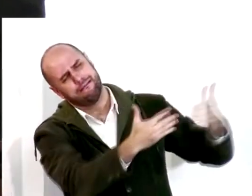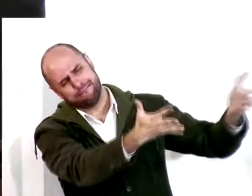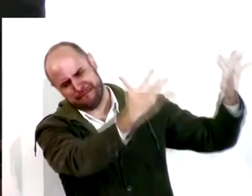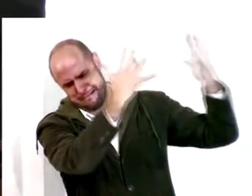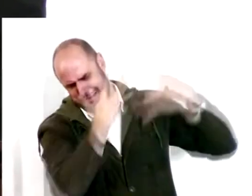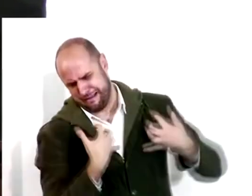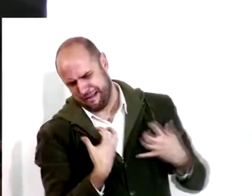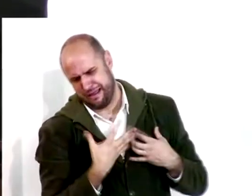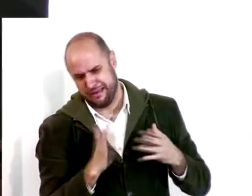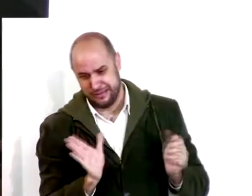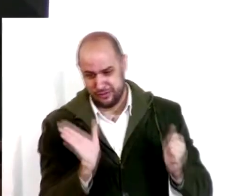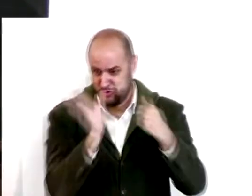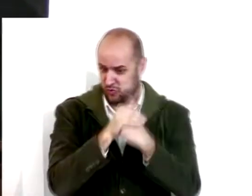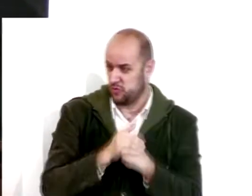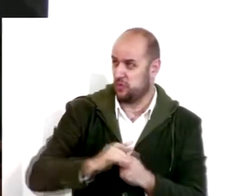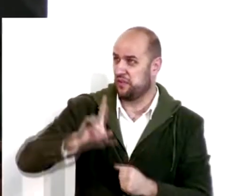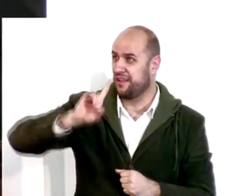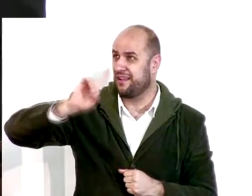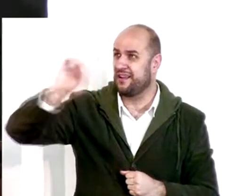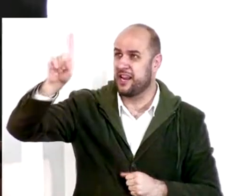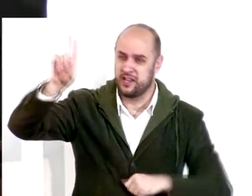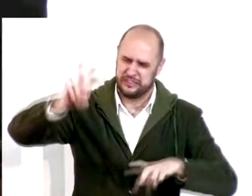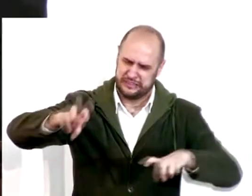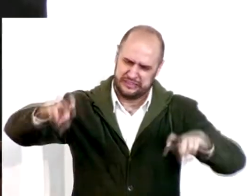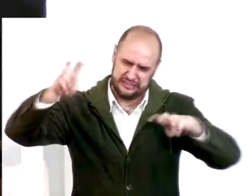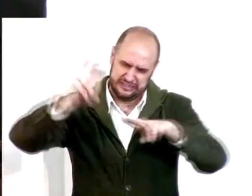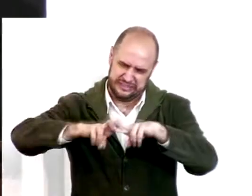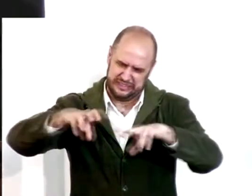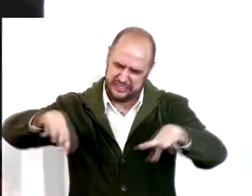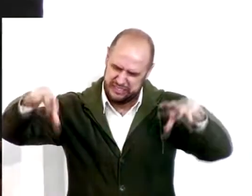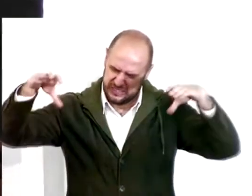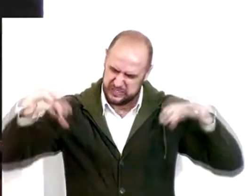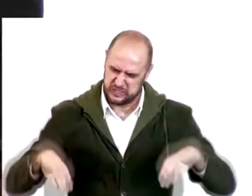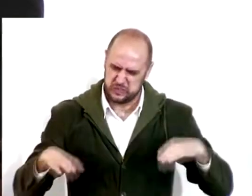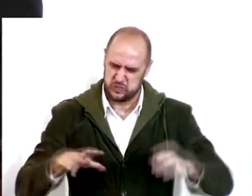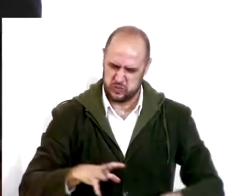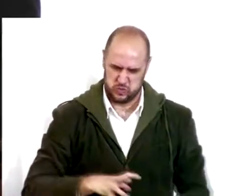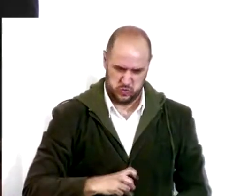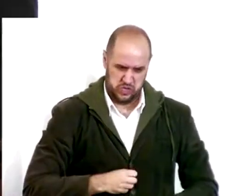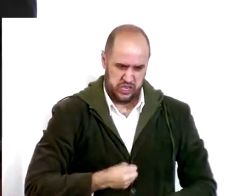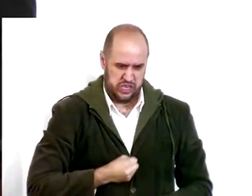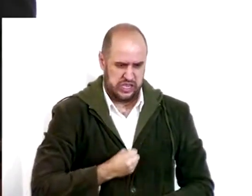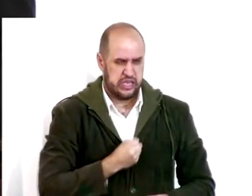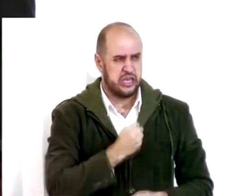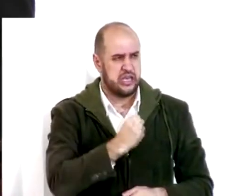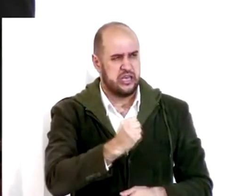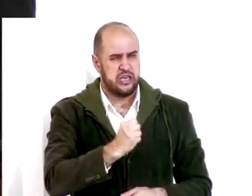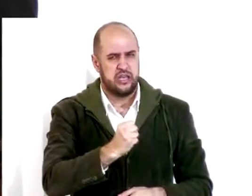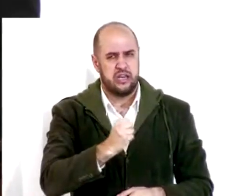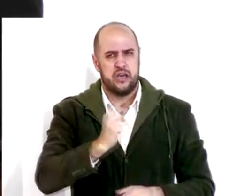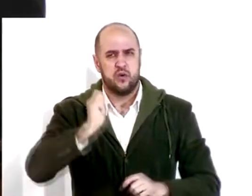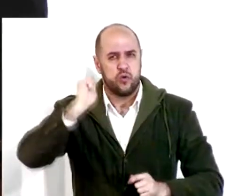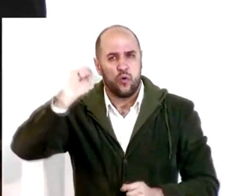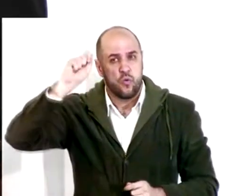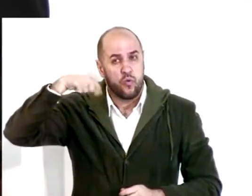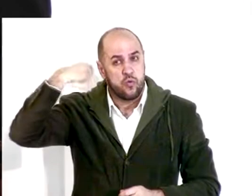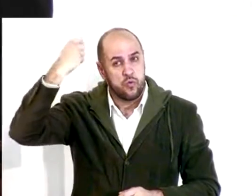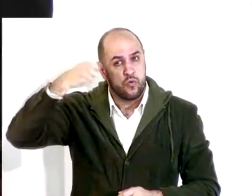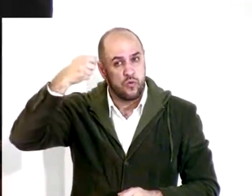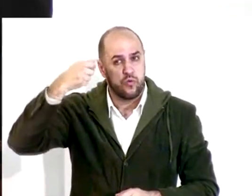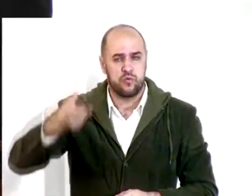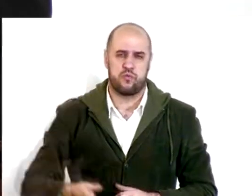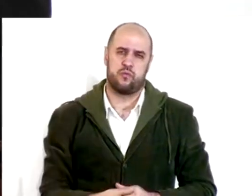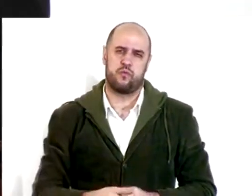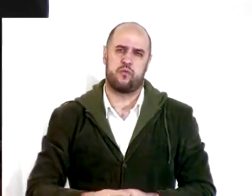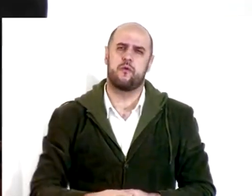escondei-nos da face daquele que se assenta no trono e da ira do Cordeiro.